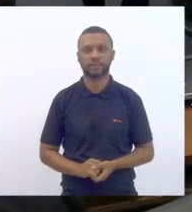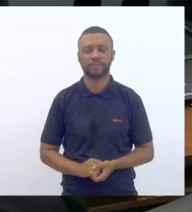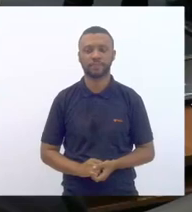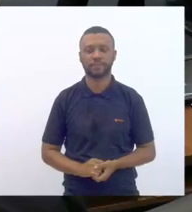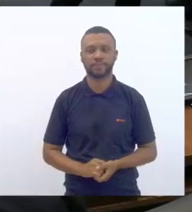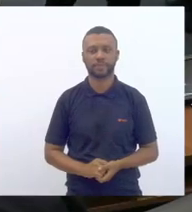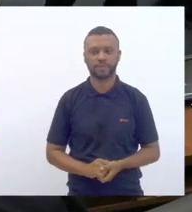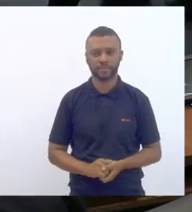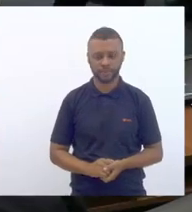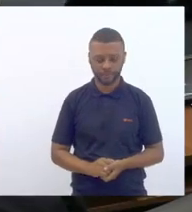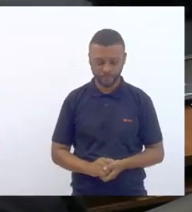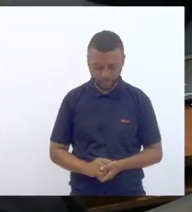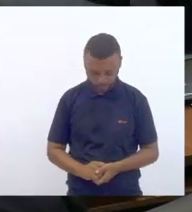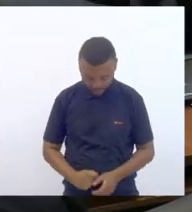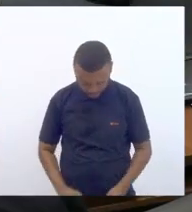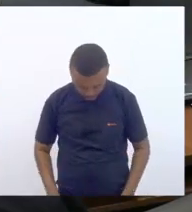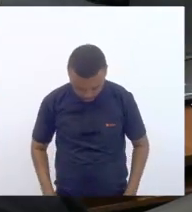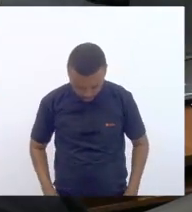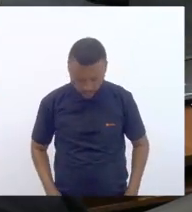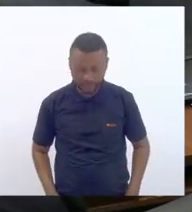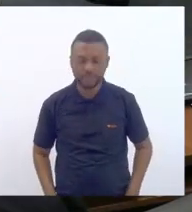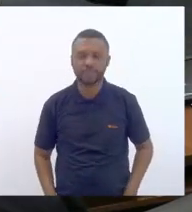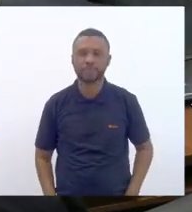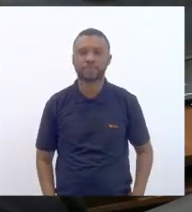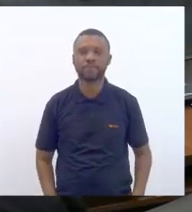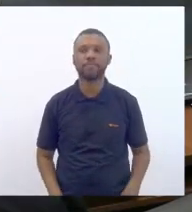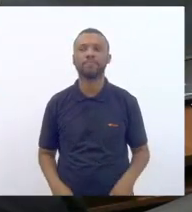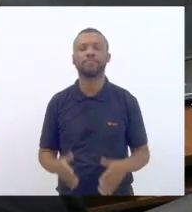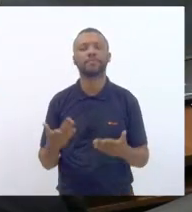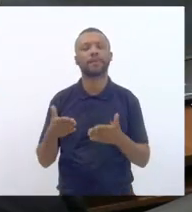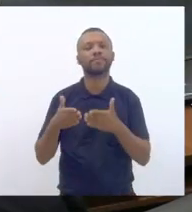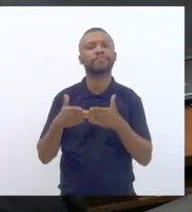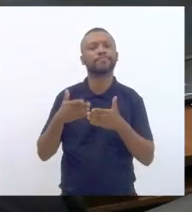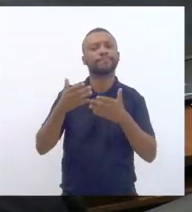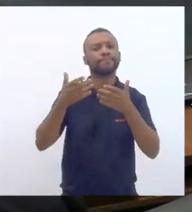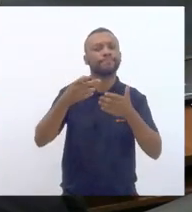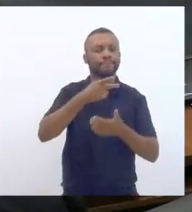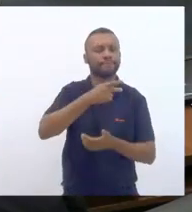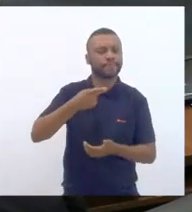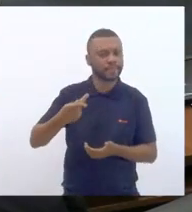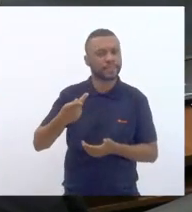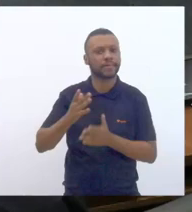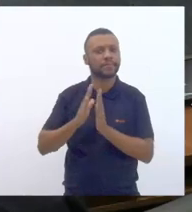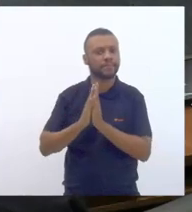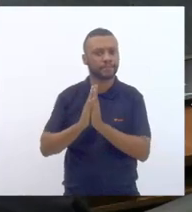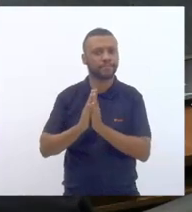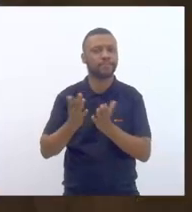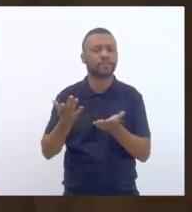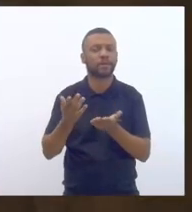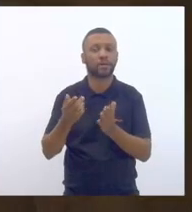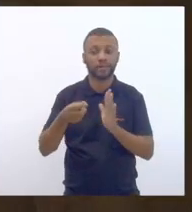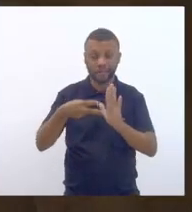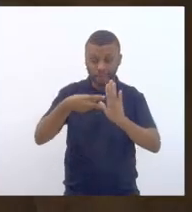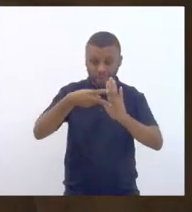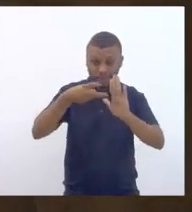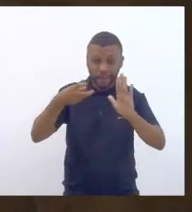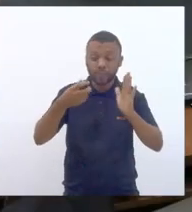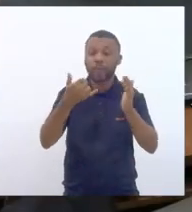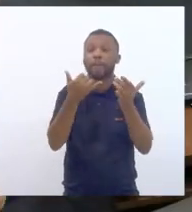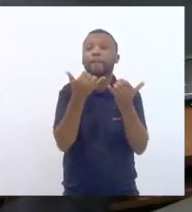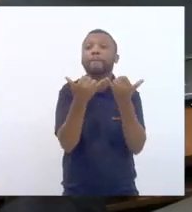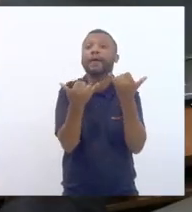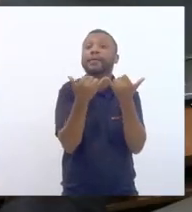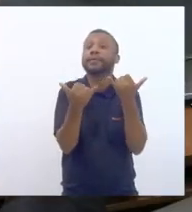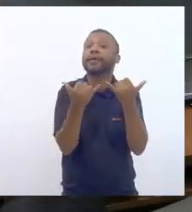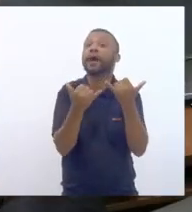Peraí, amor. Deixa eu ver, senão vou mesmo. Já falo. Já. Presidente, fica aqui. Esse é um veto parcial.